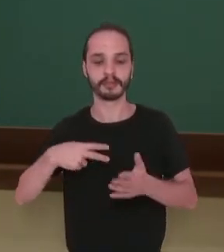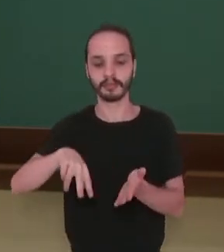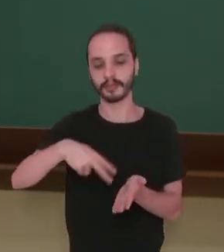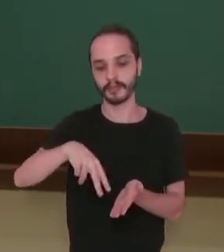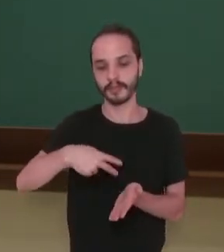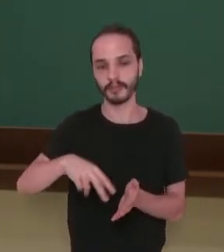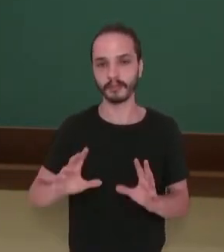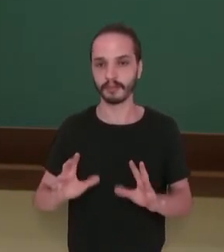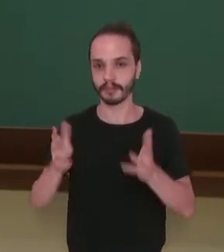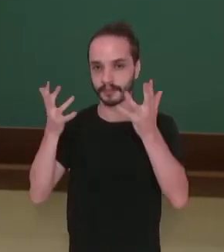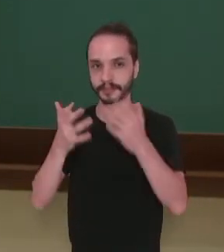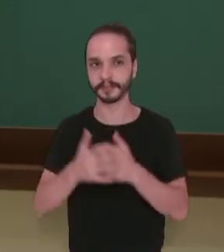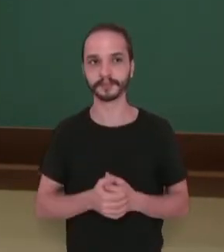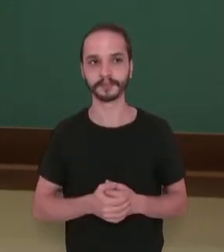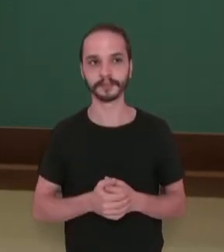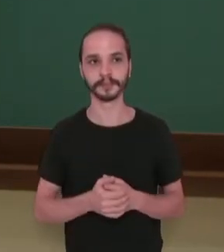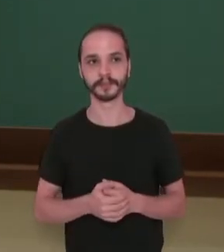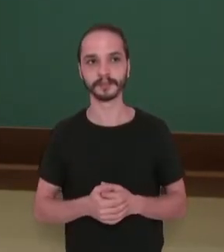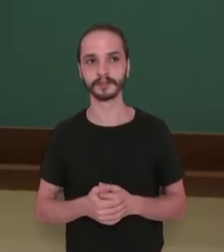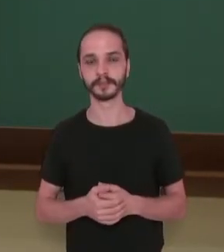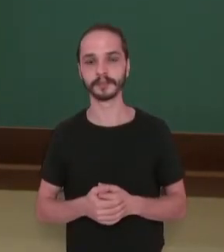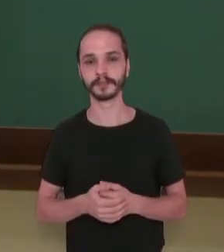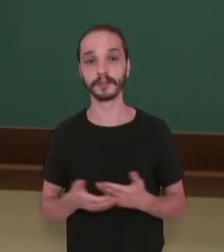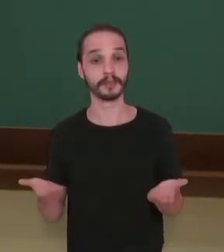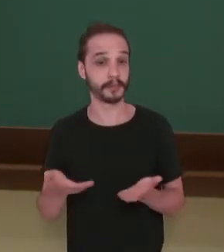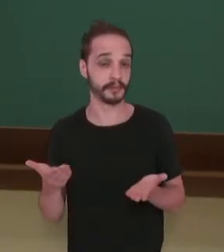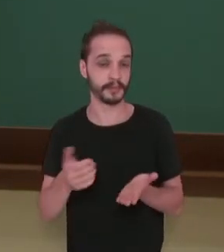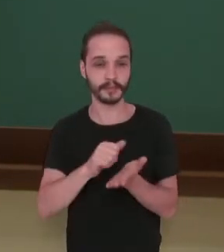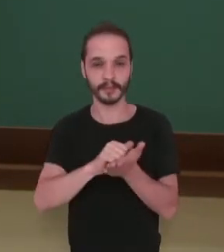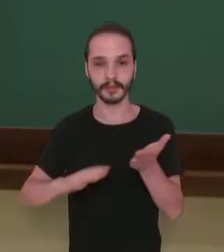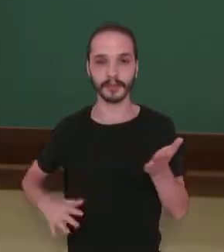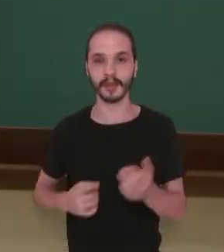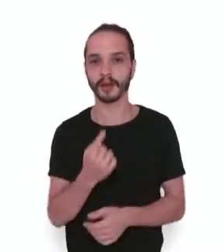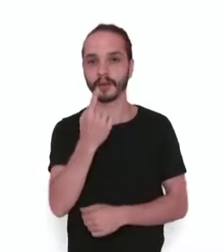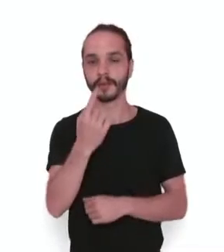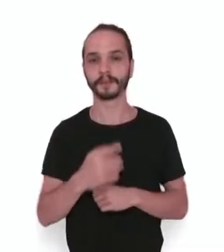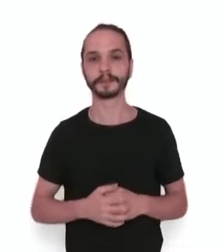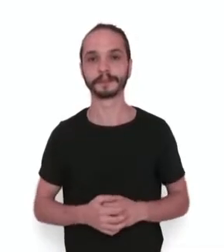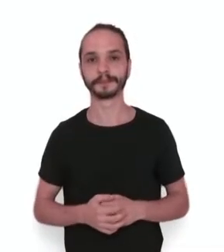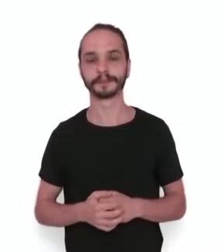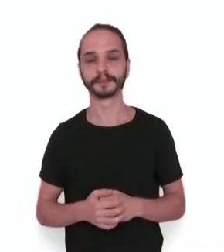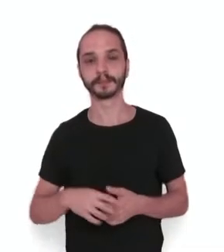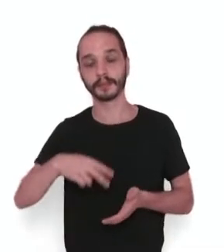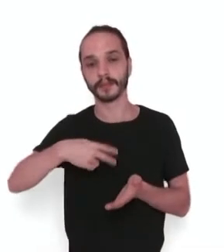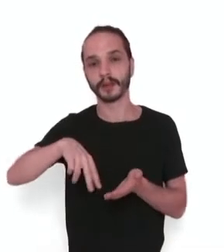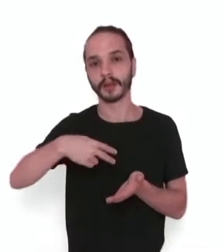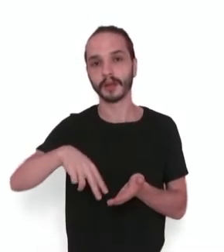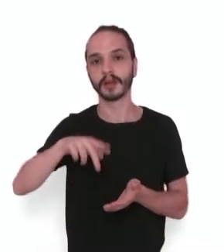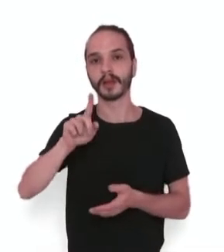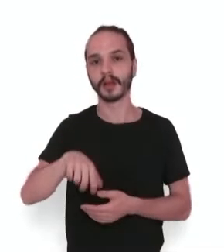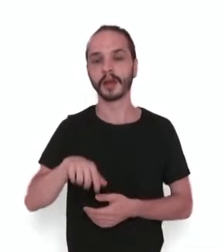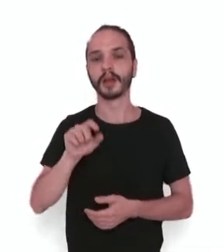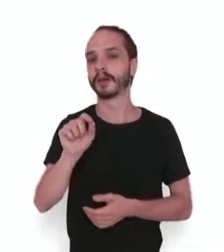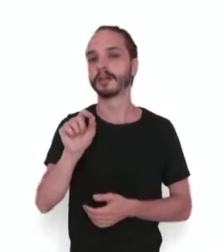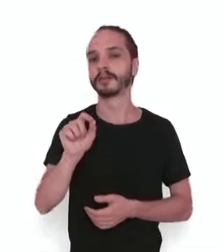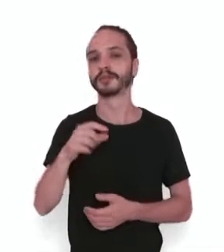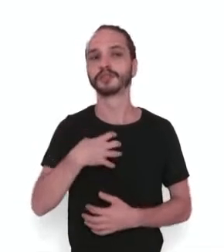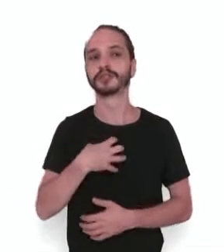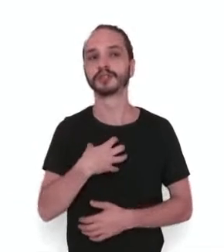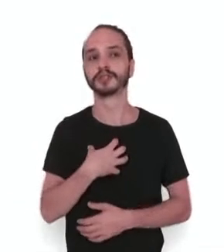aquela celebração. E aí a gente vai para o exercício de número 1. A dança é considerada uma forma